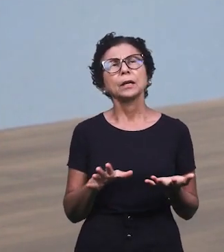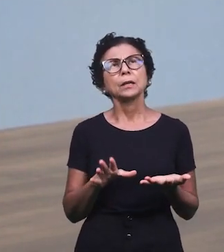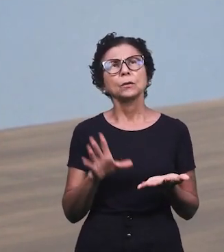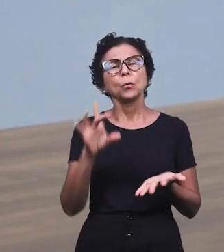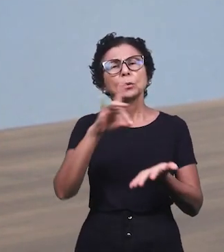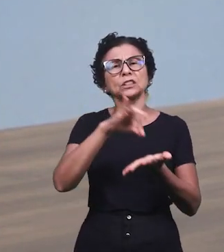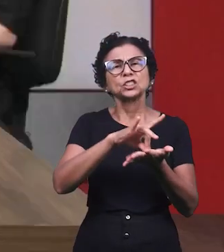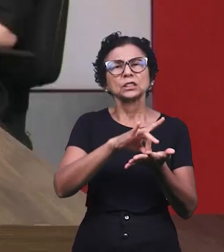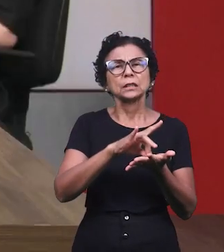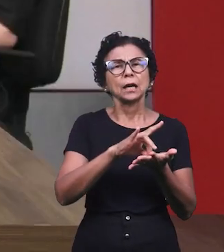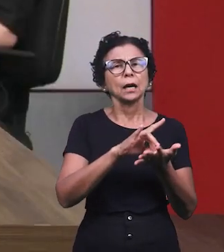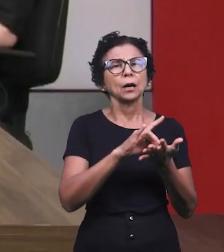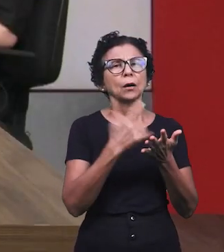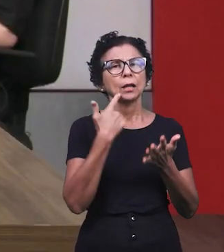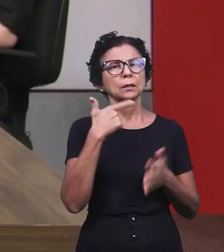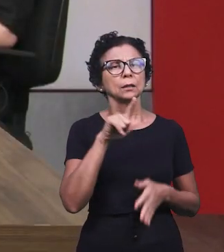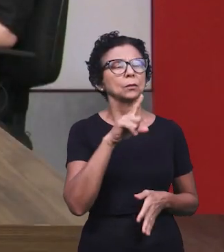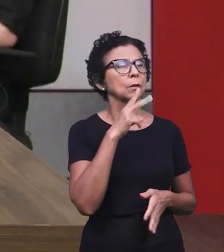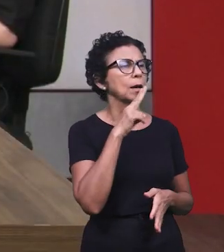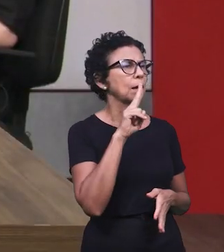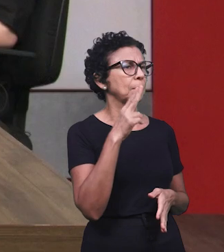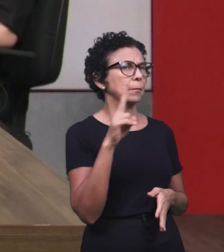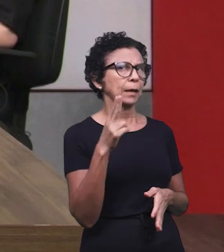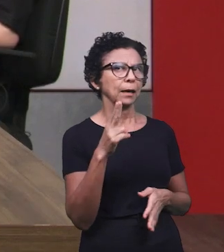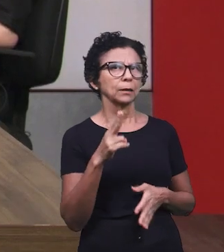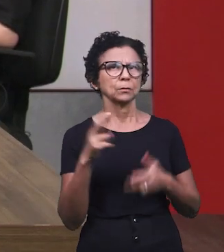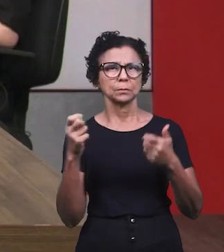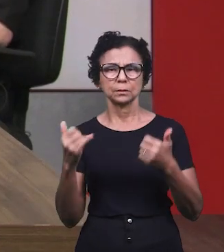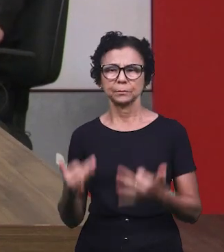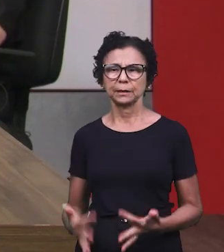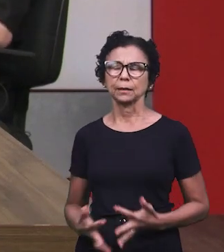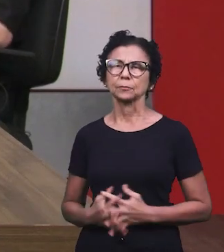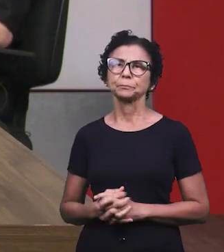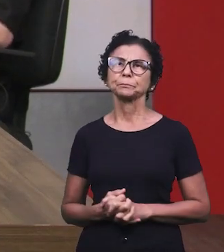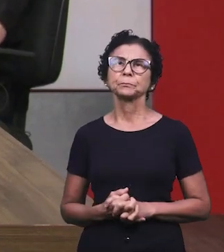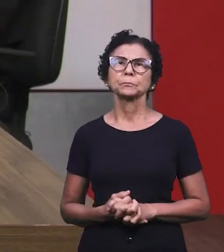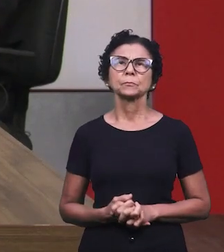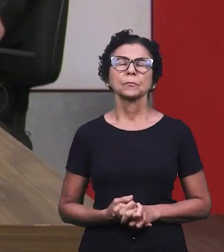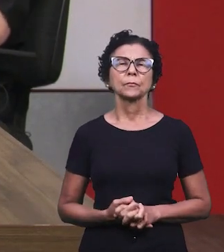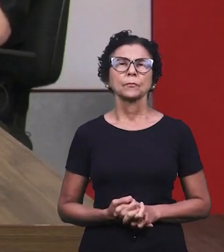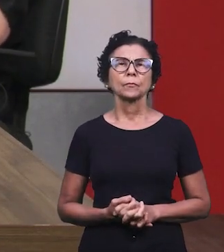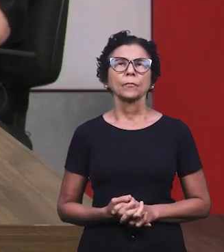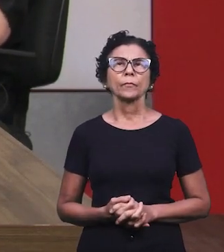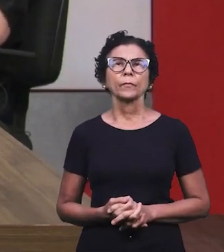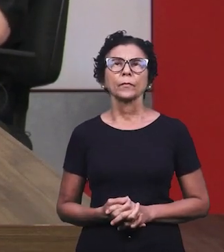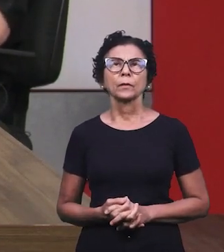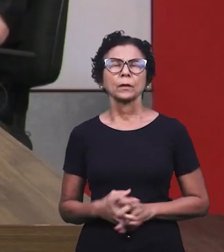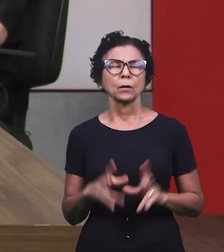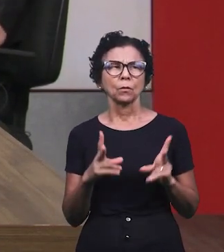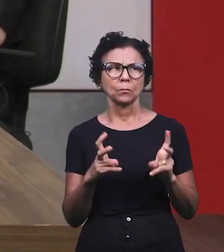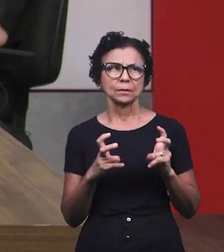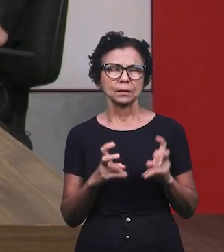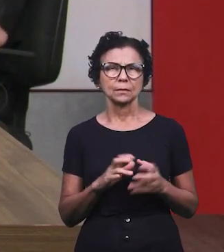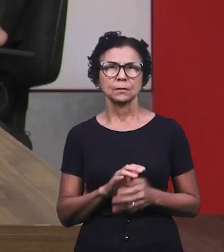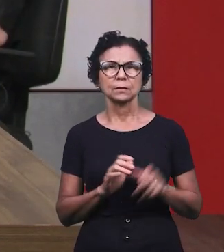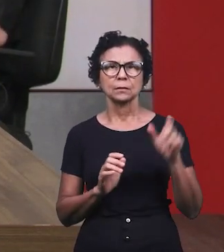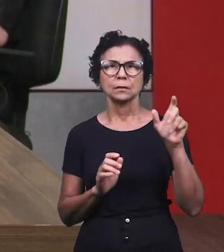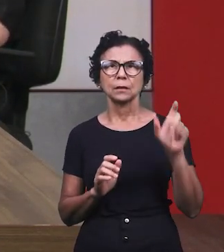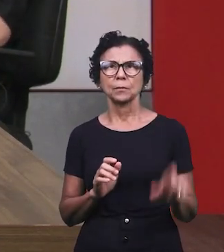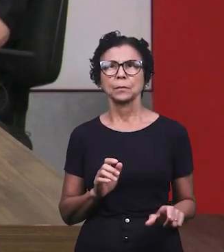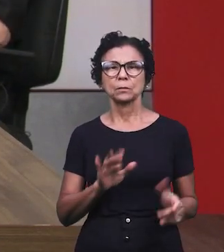a compreensão. Sabe que muitas vezes eu observo, às vezes o intérprete está muito ansioso, eu falo por mim mesmo. No